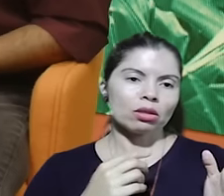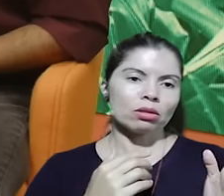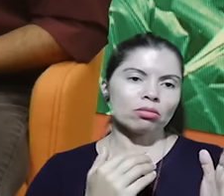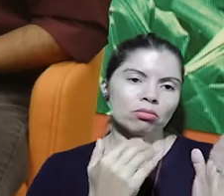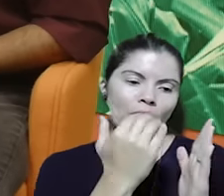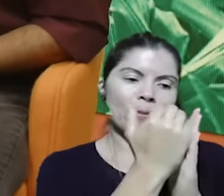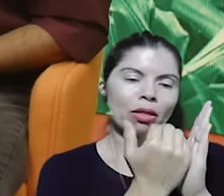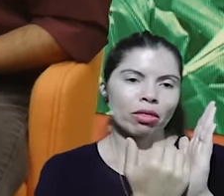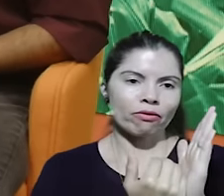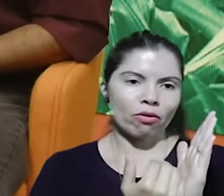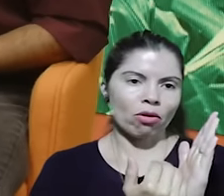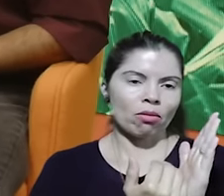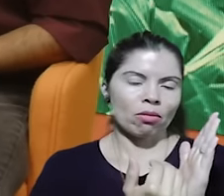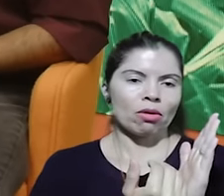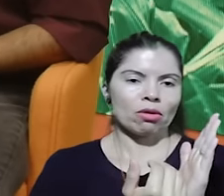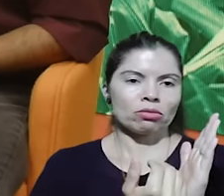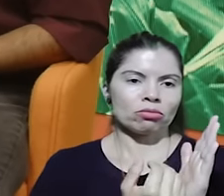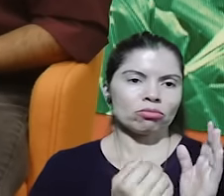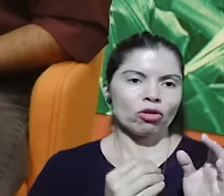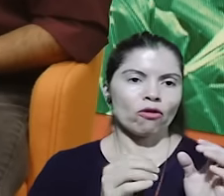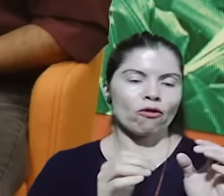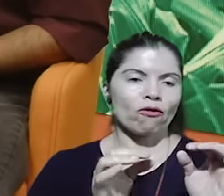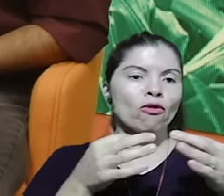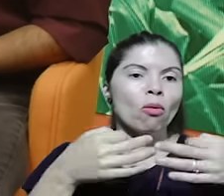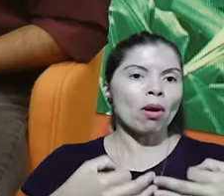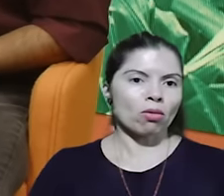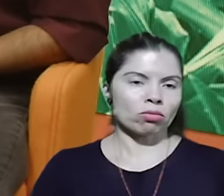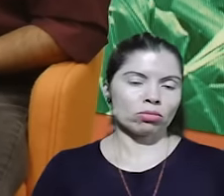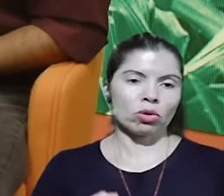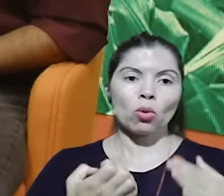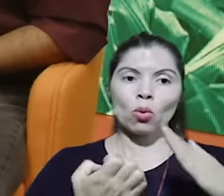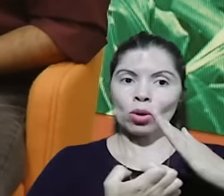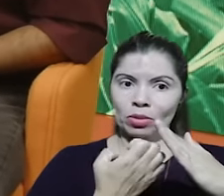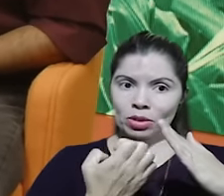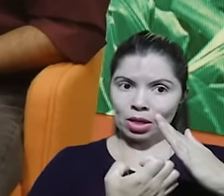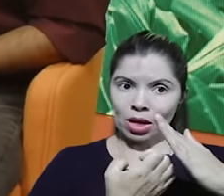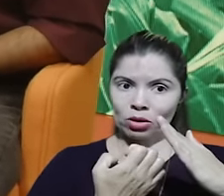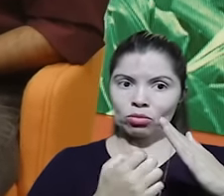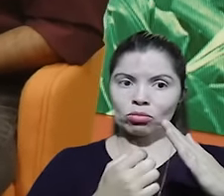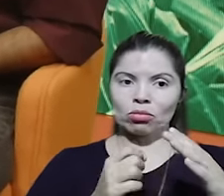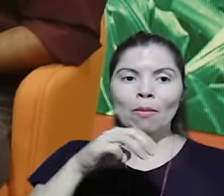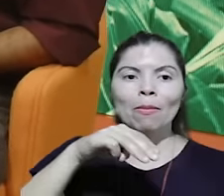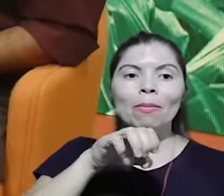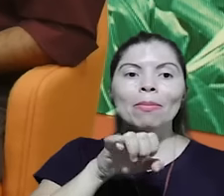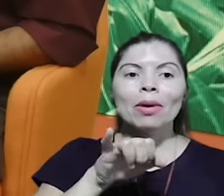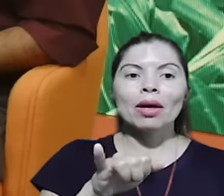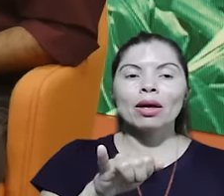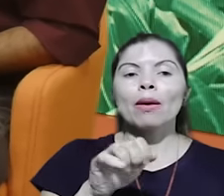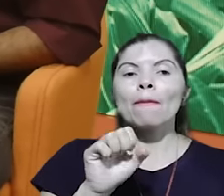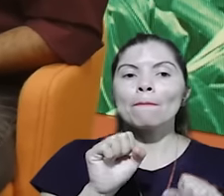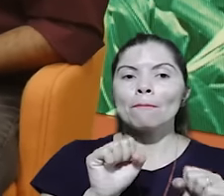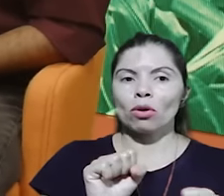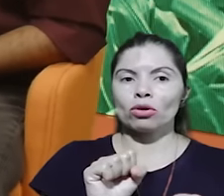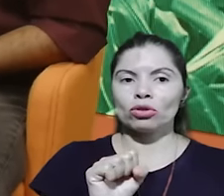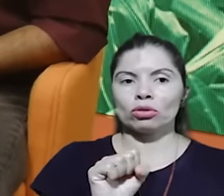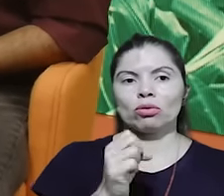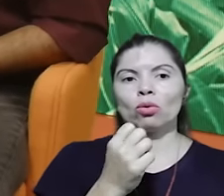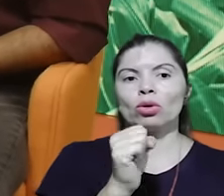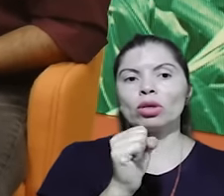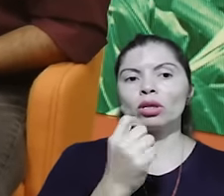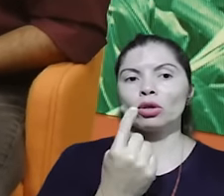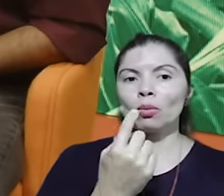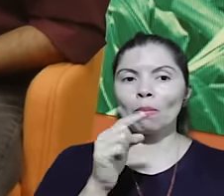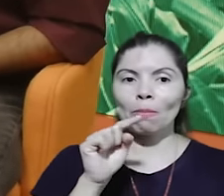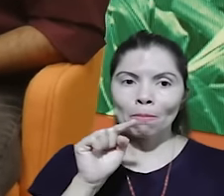formalização onde esse empresário né Ele só pode faturar 81.000 e ter um empregado tá com